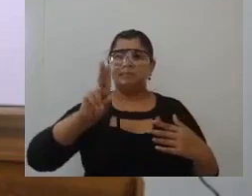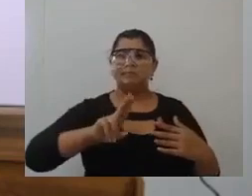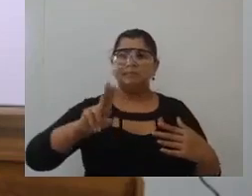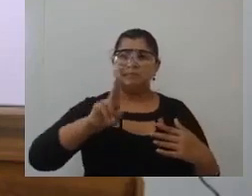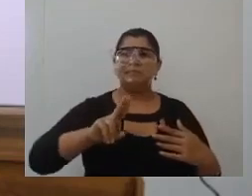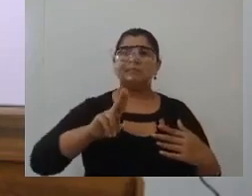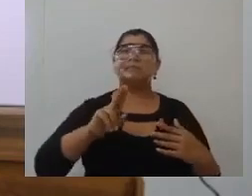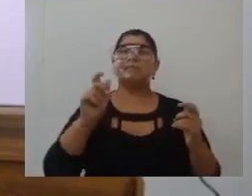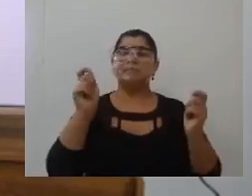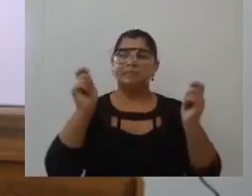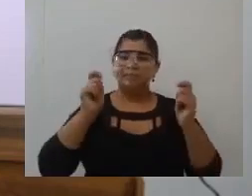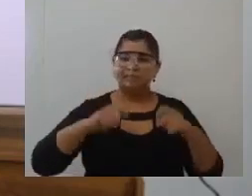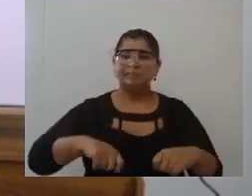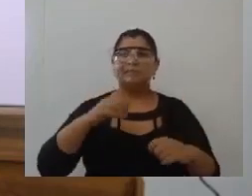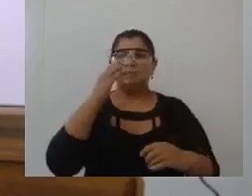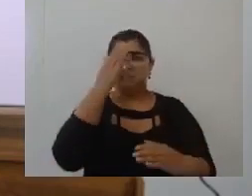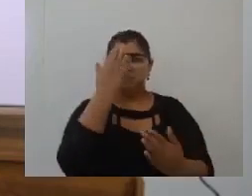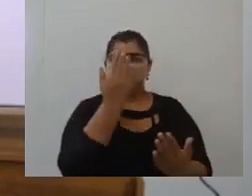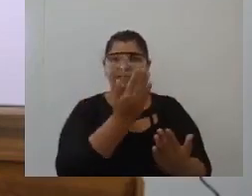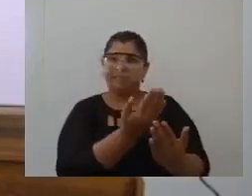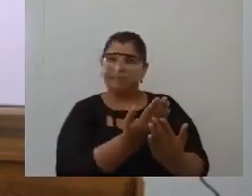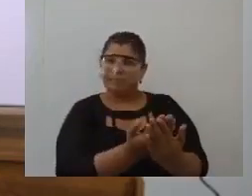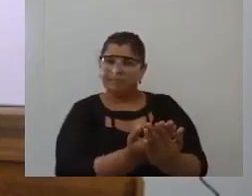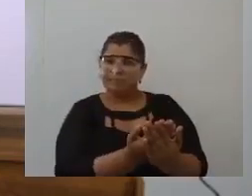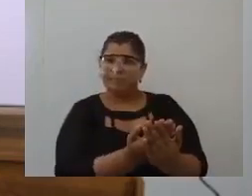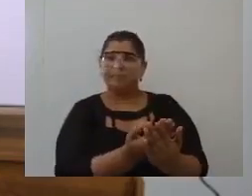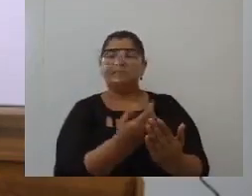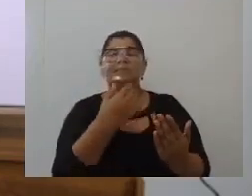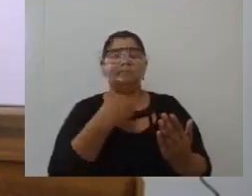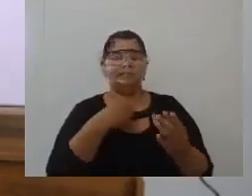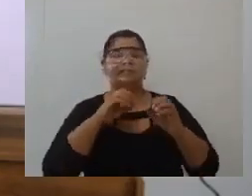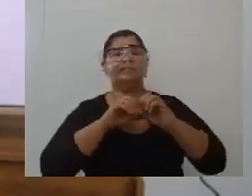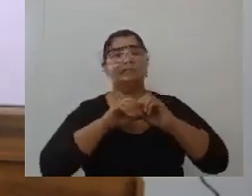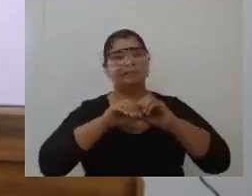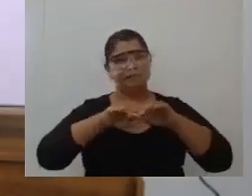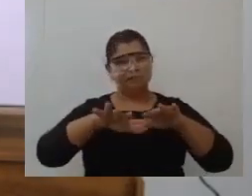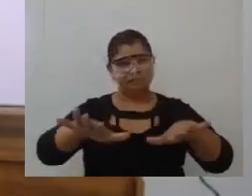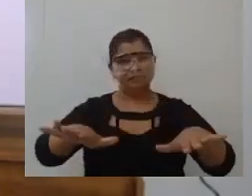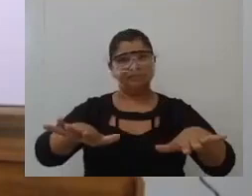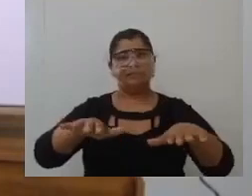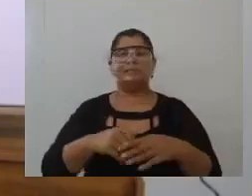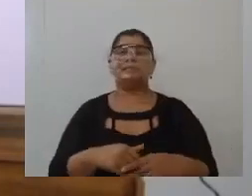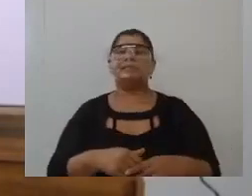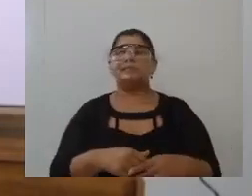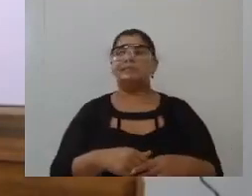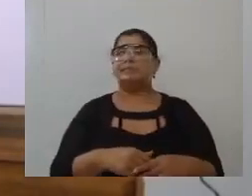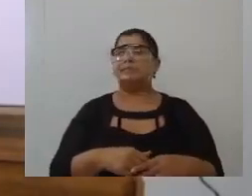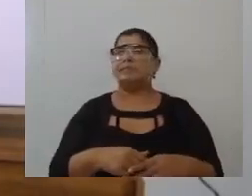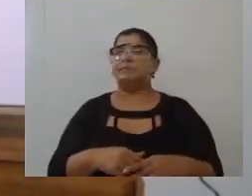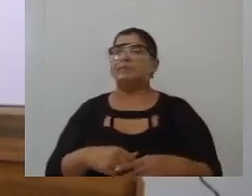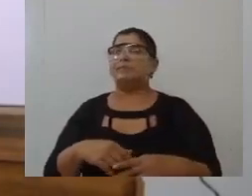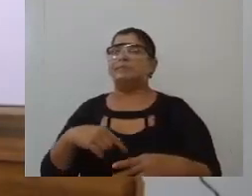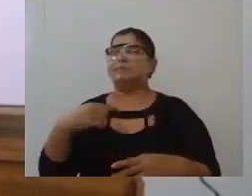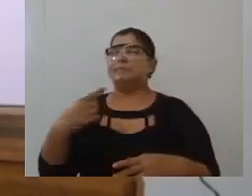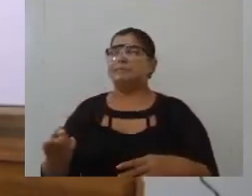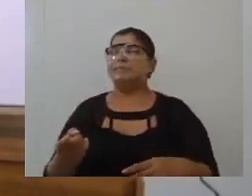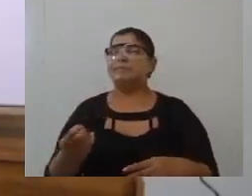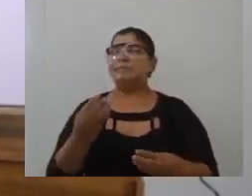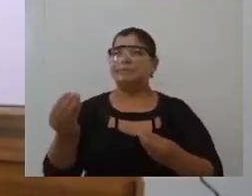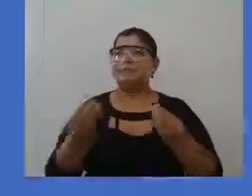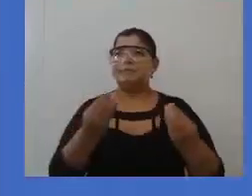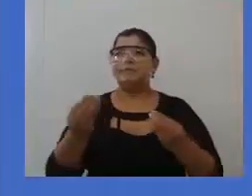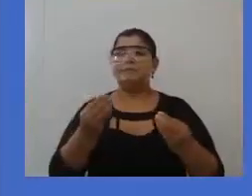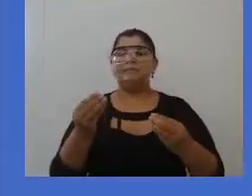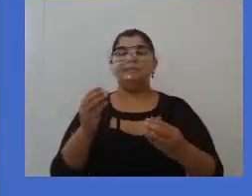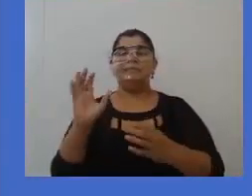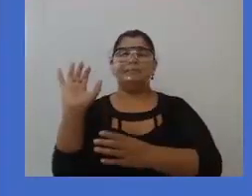e merecer credibilidade, aí você replica. Muito bem. Passando aqui adiante, eu quero falar